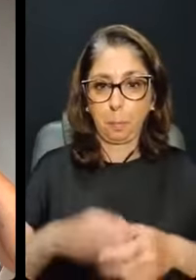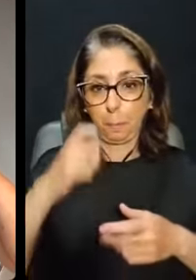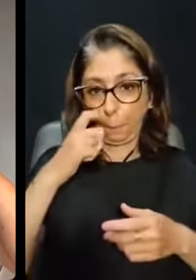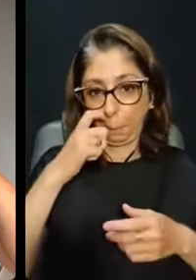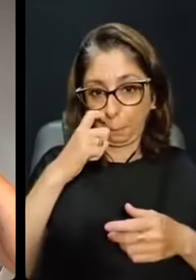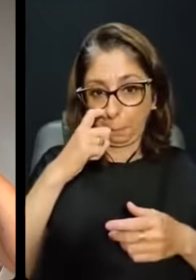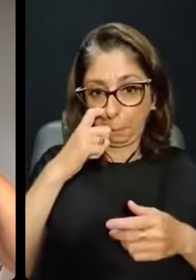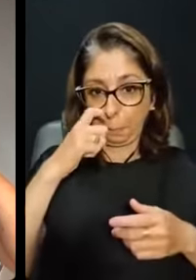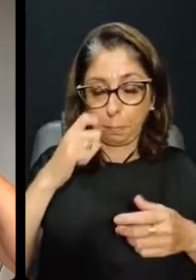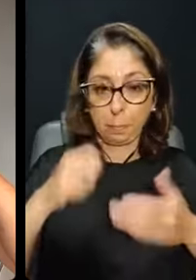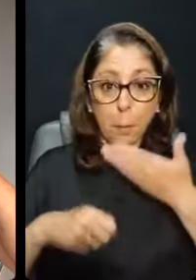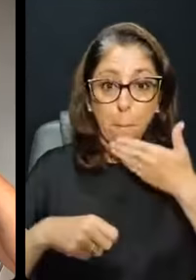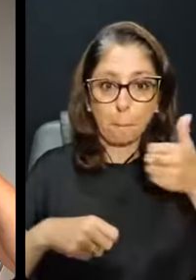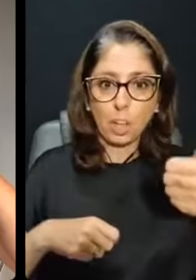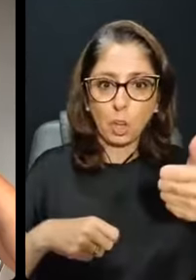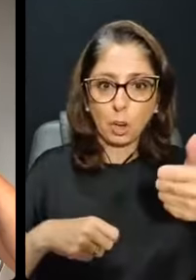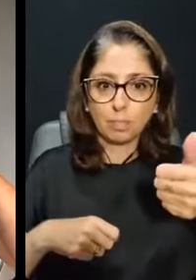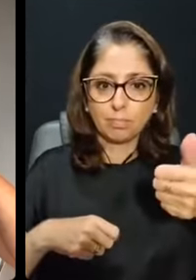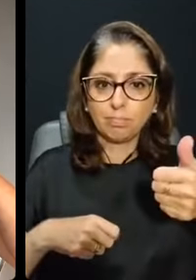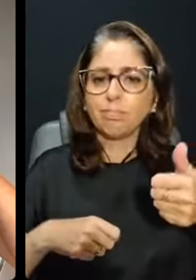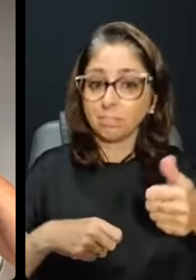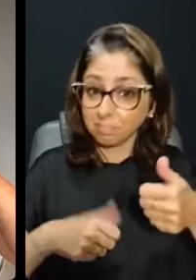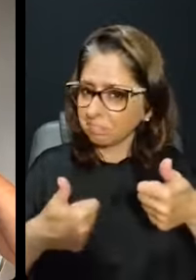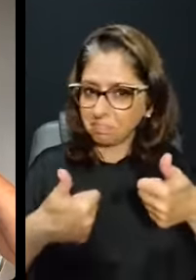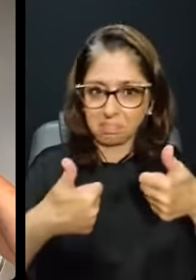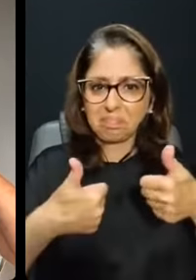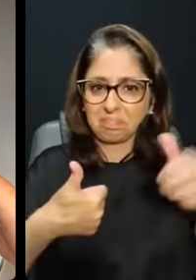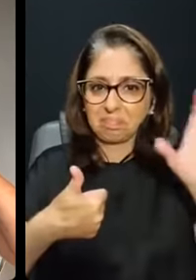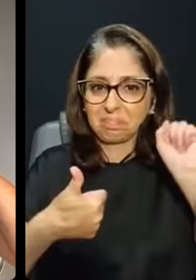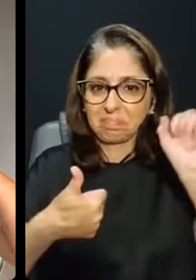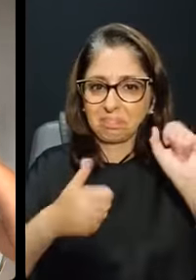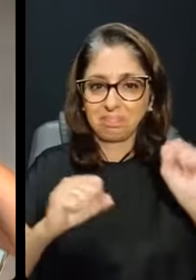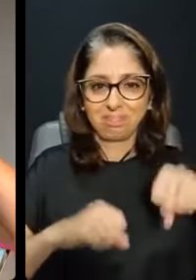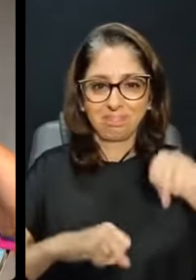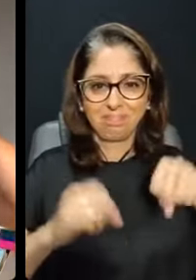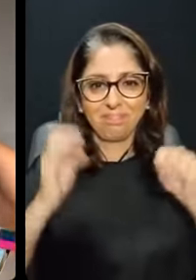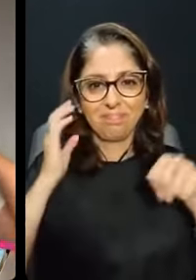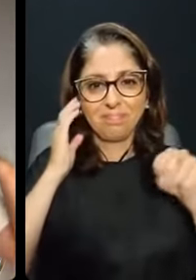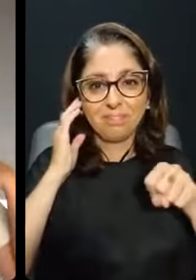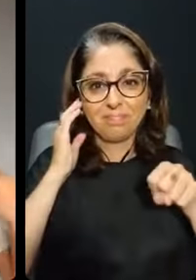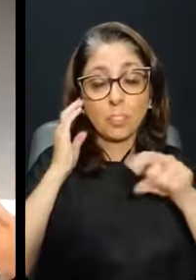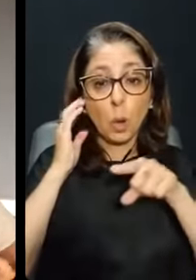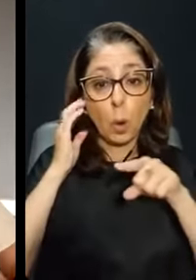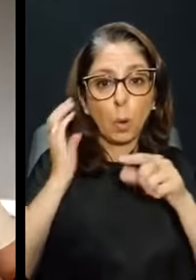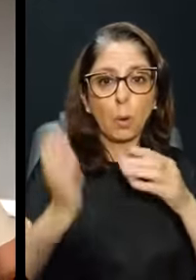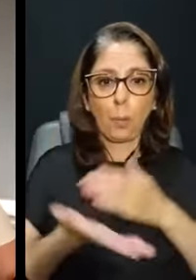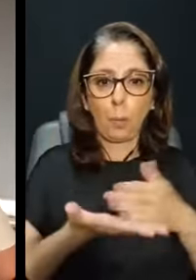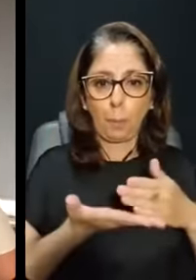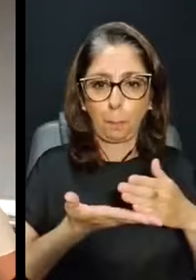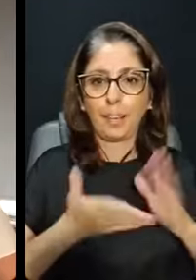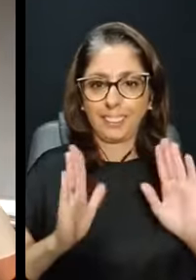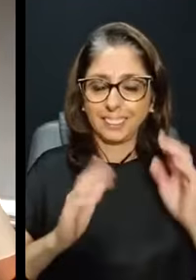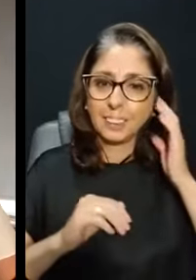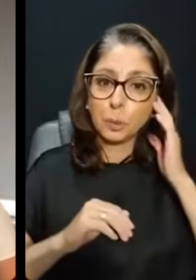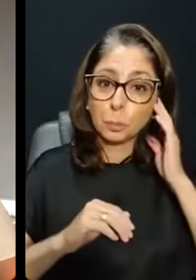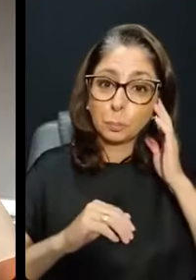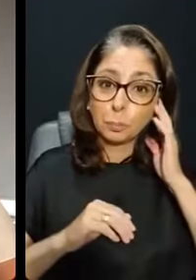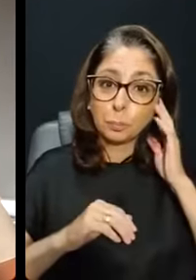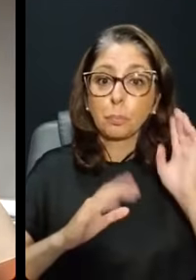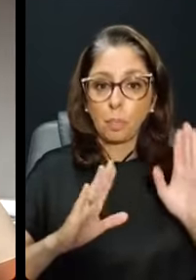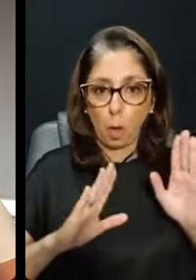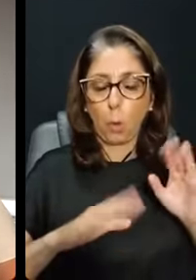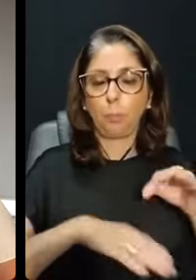Tá melhor agora? Estão me ouvindo? Sim. Você pode começar falando Tá bom. do Então, começo ali, do arquiteto, vou falar de depois você pode. novo.